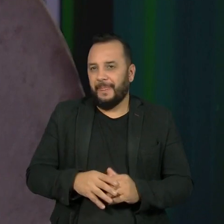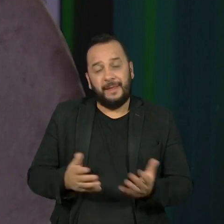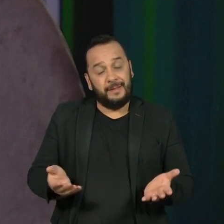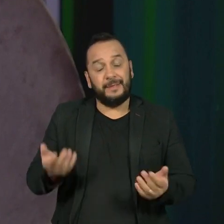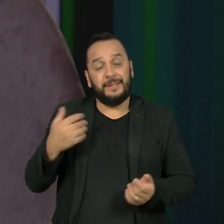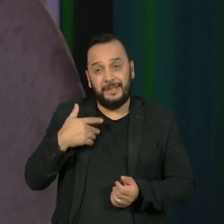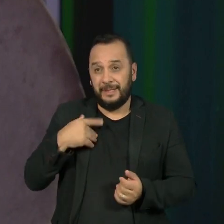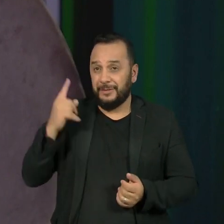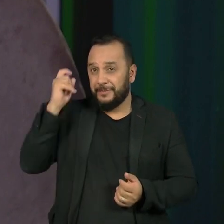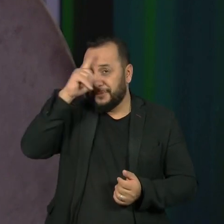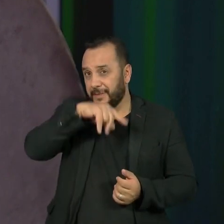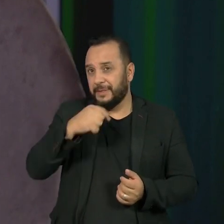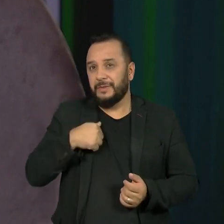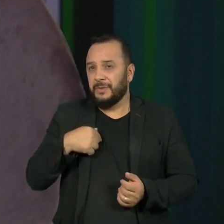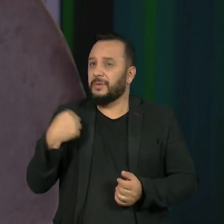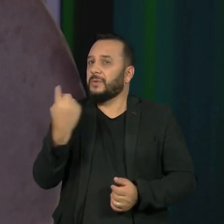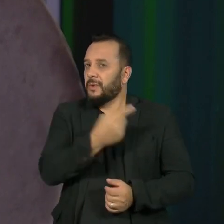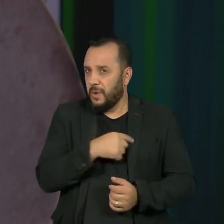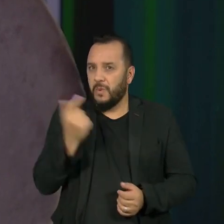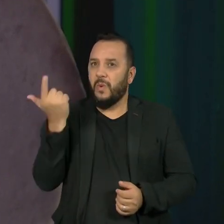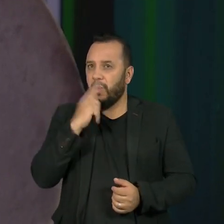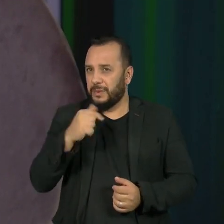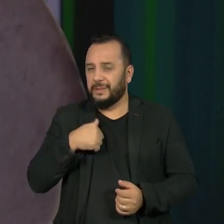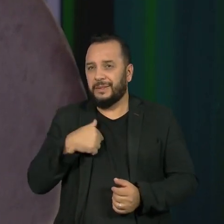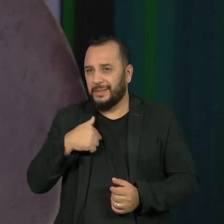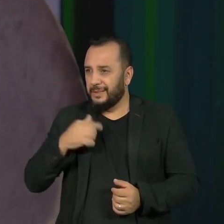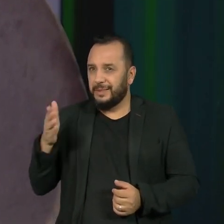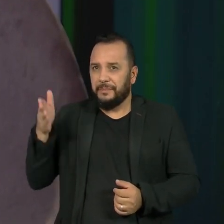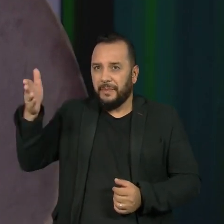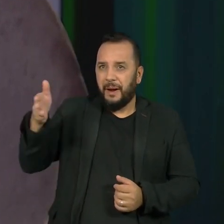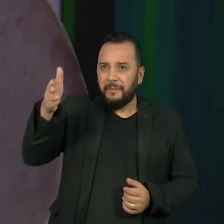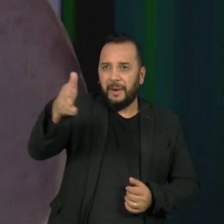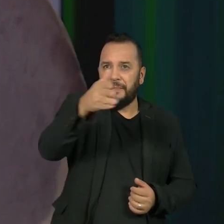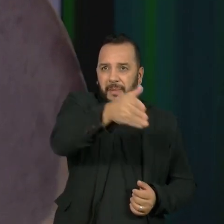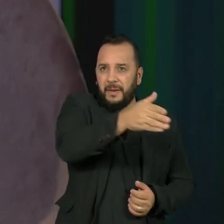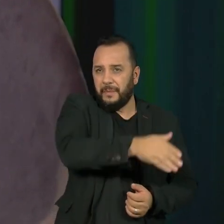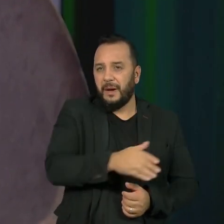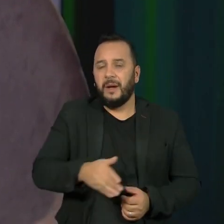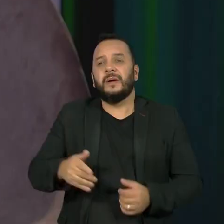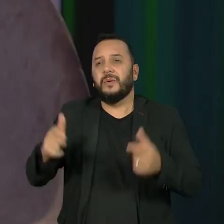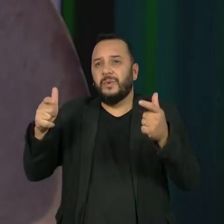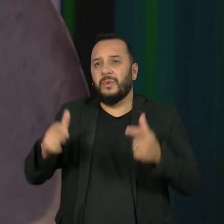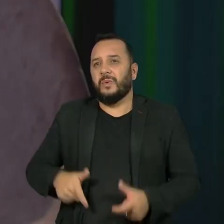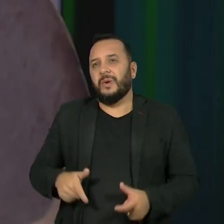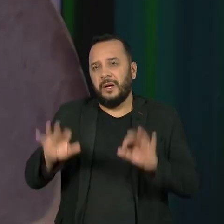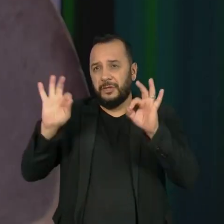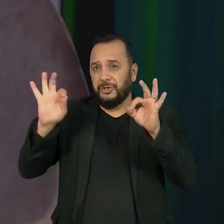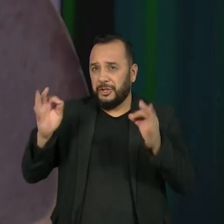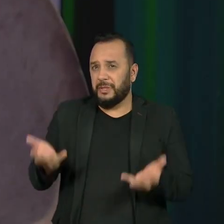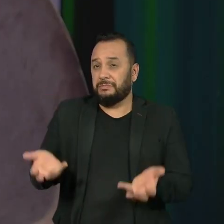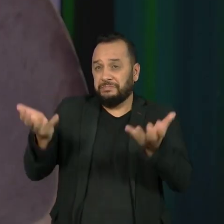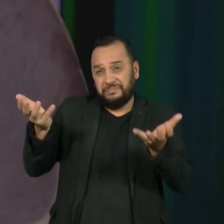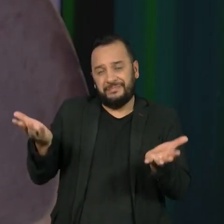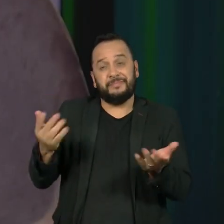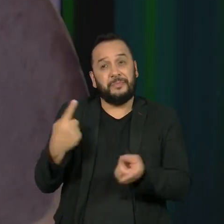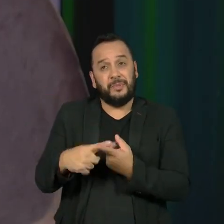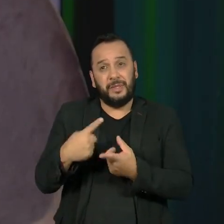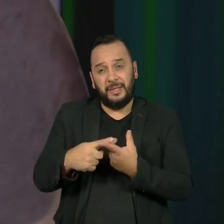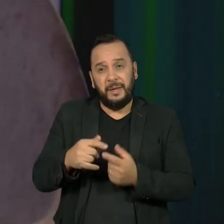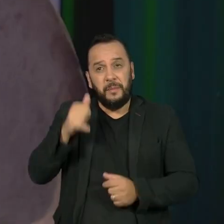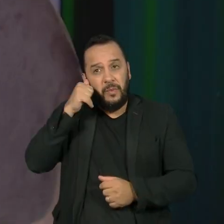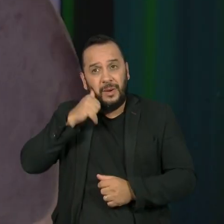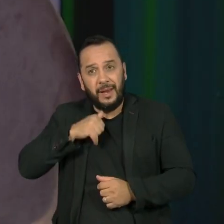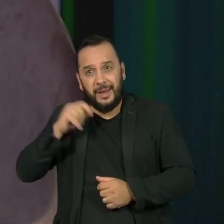túnel em que momento vamos circular, porque existe um estranhamento quando mulheres ou